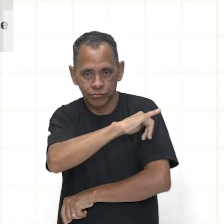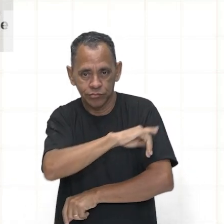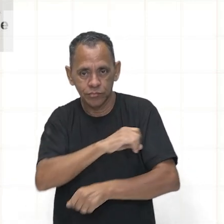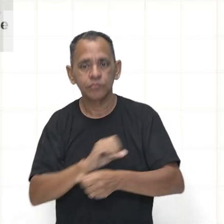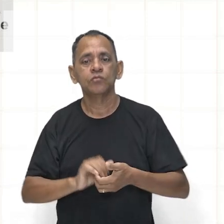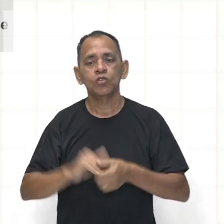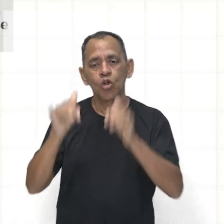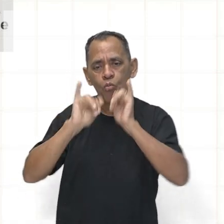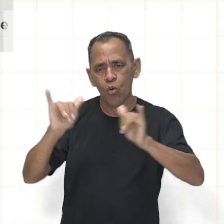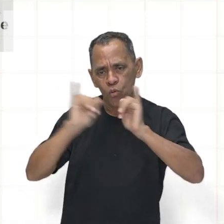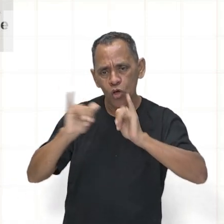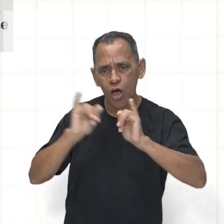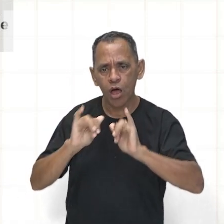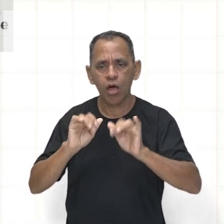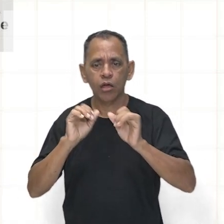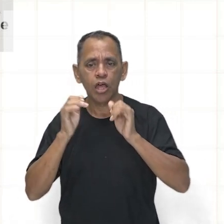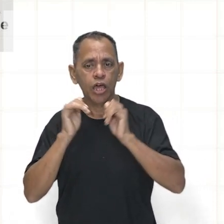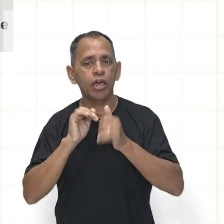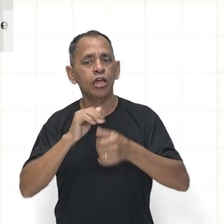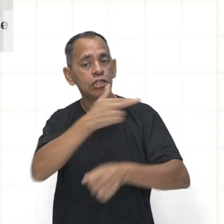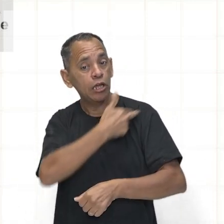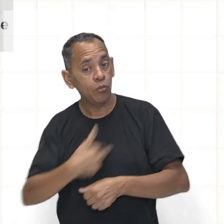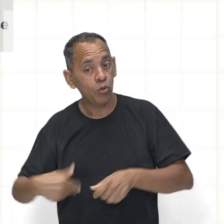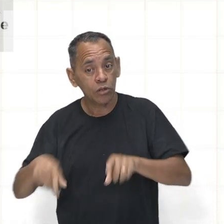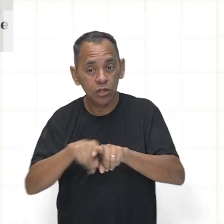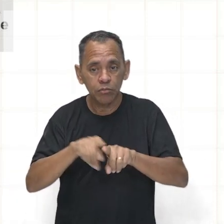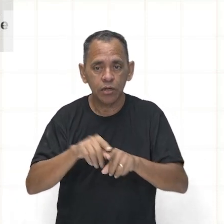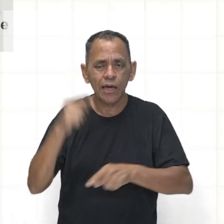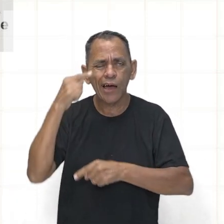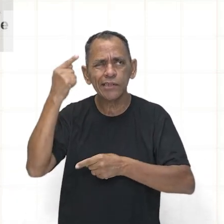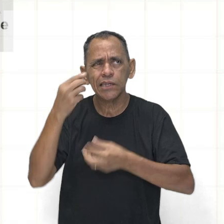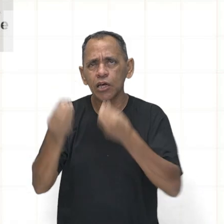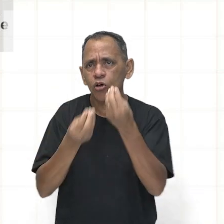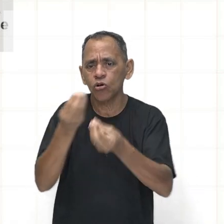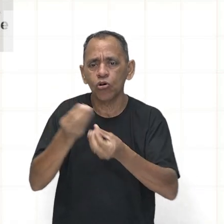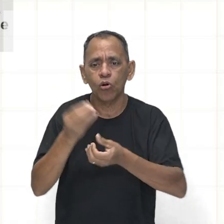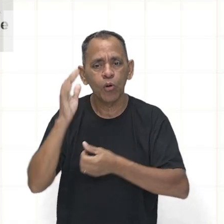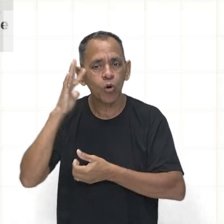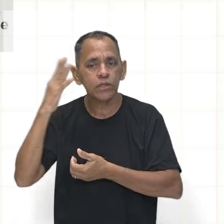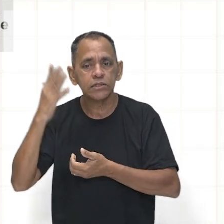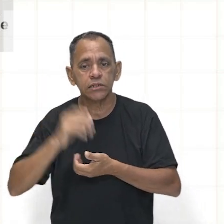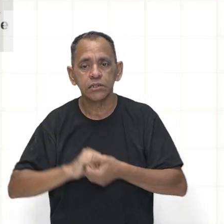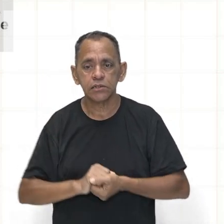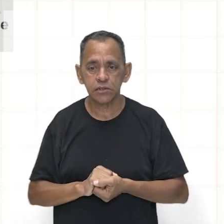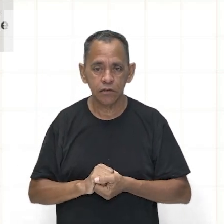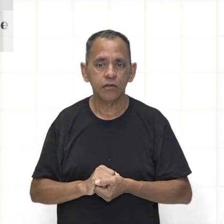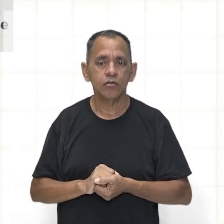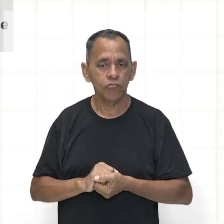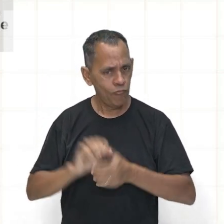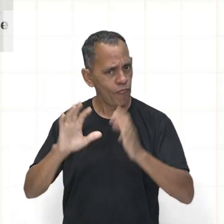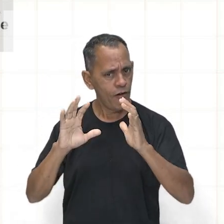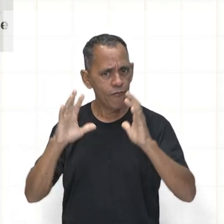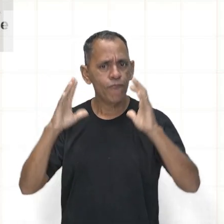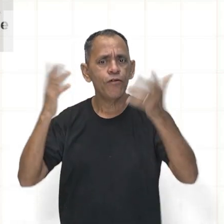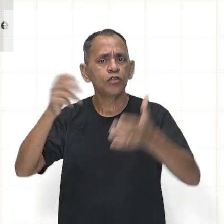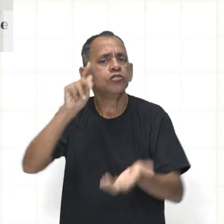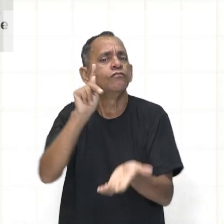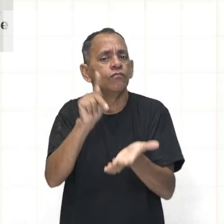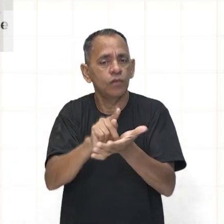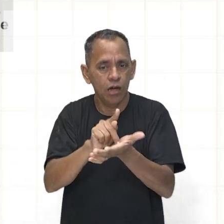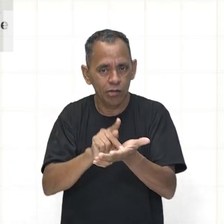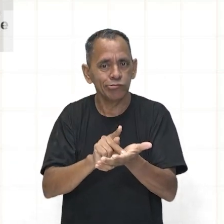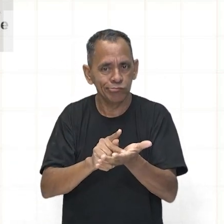de proclamação da República. Então, olha só, a ideia deles era fazer o quê? Que houvesse, de fato, uma